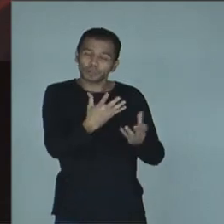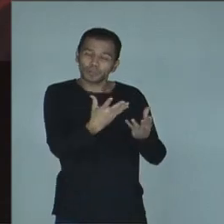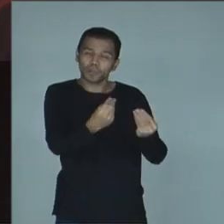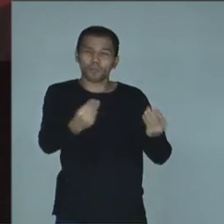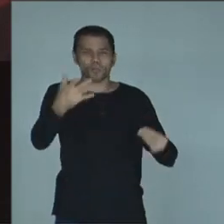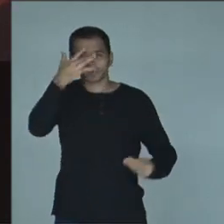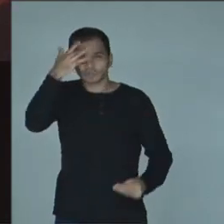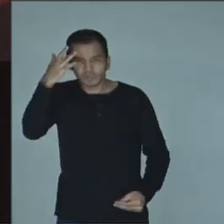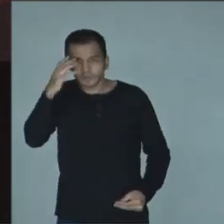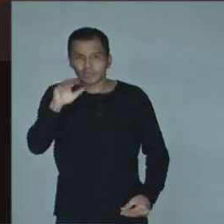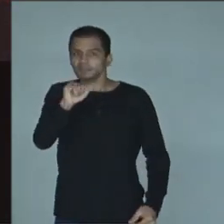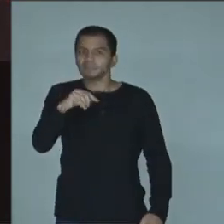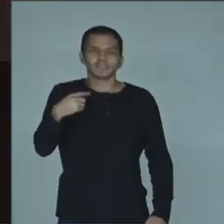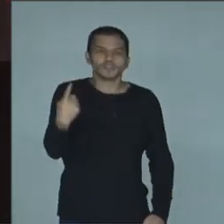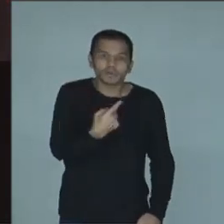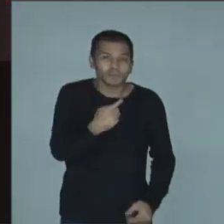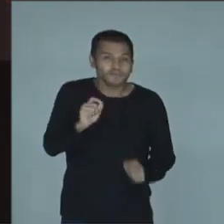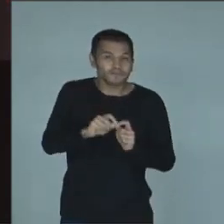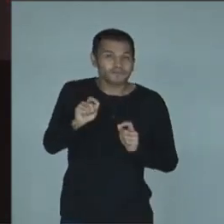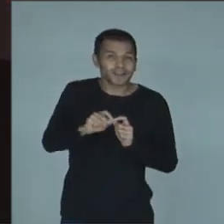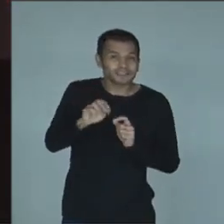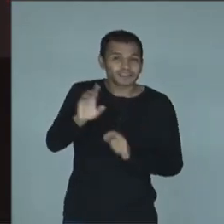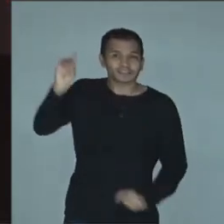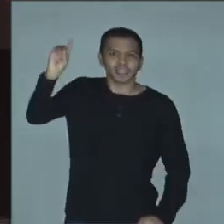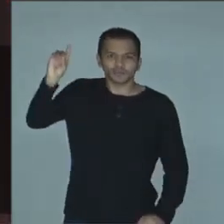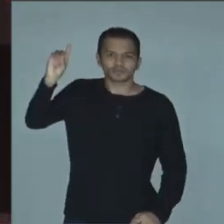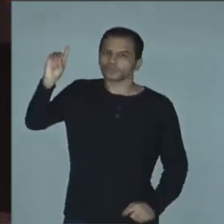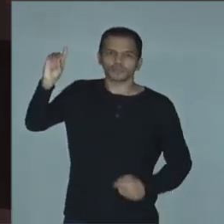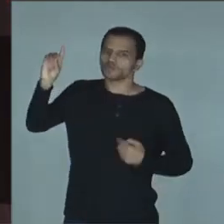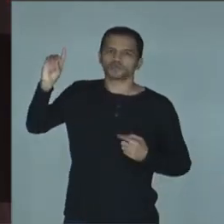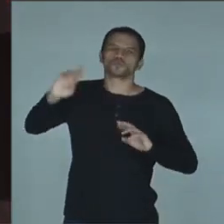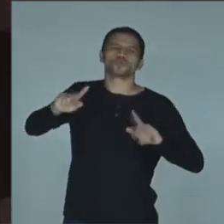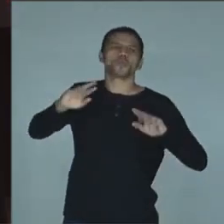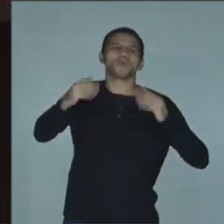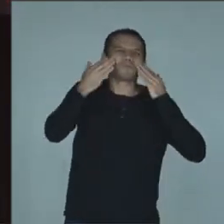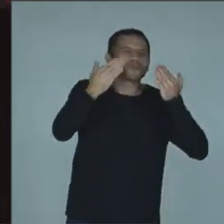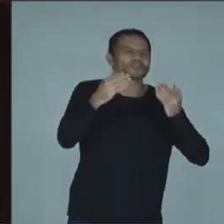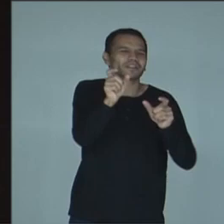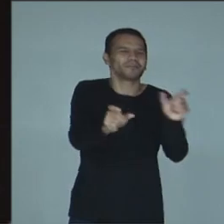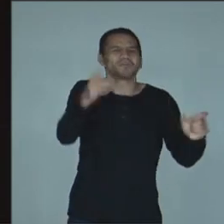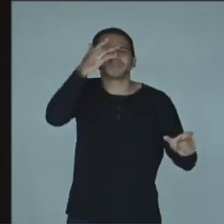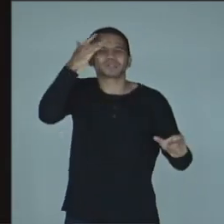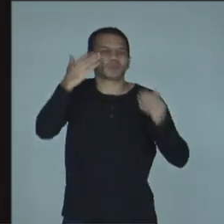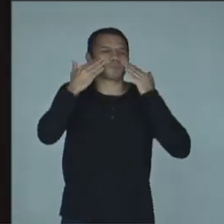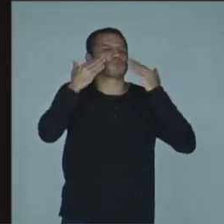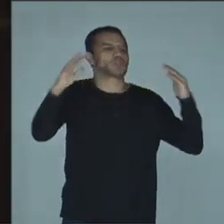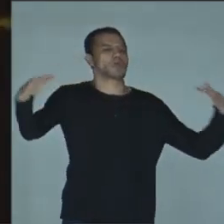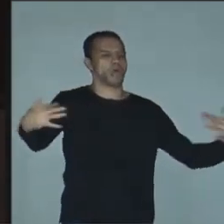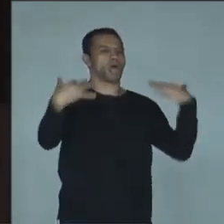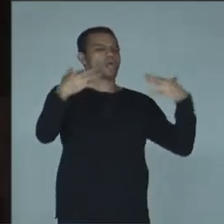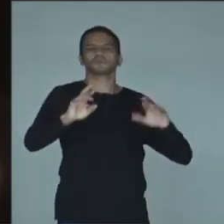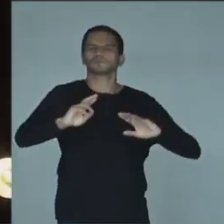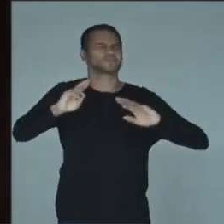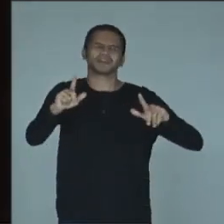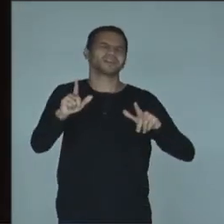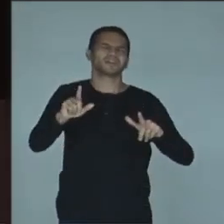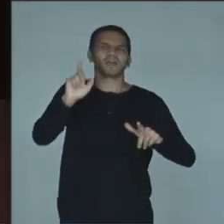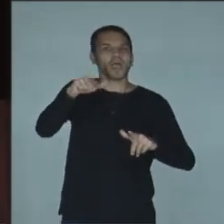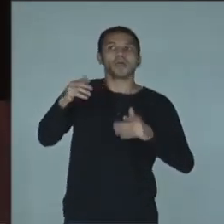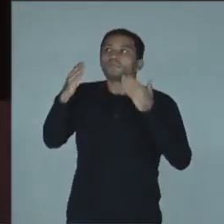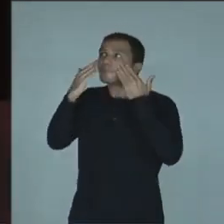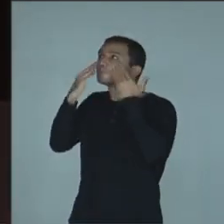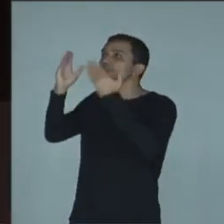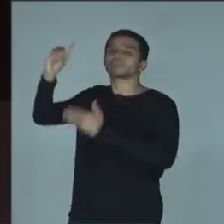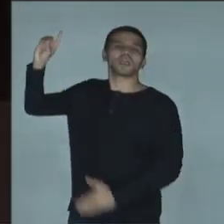e quando a gente faz pra Deus é de faz no livro de Deus para o nível do homem Oi por favor